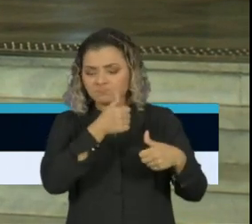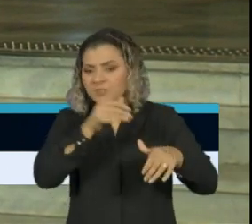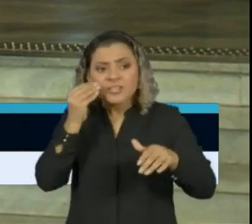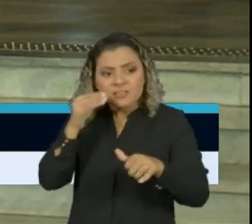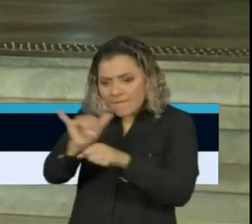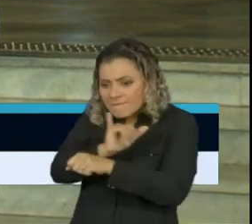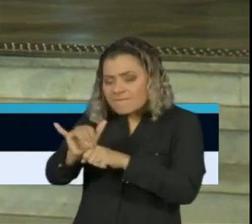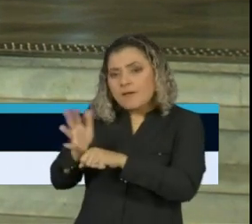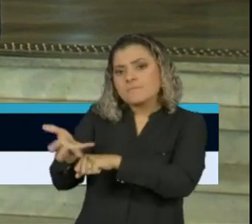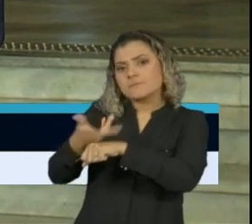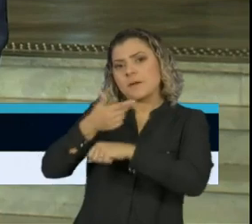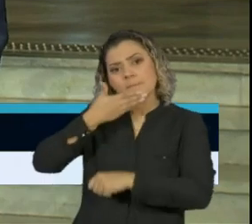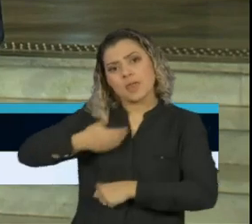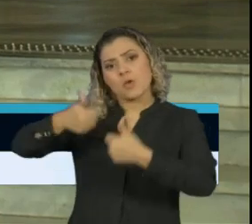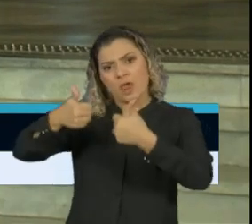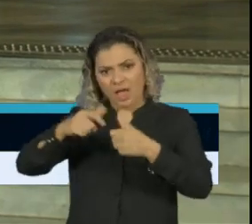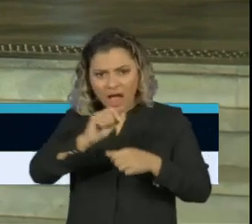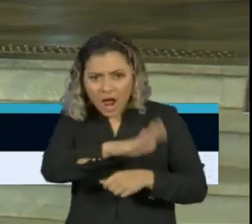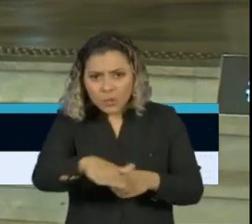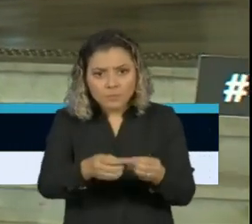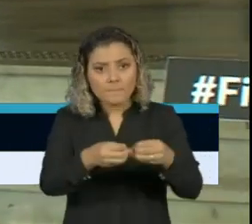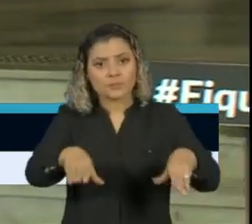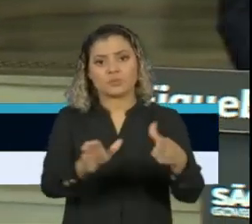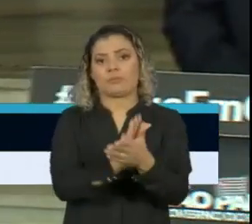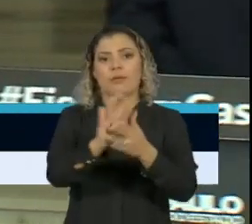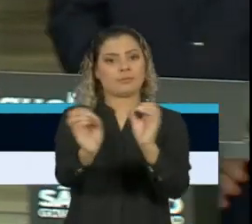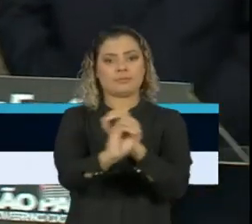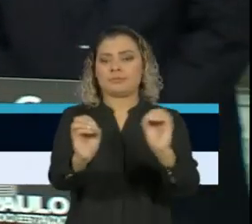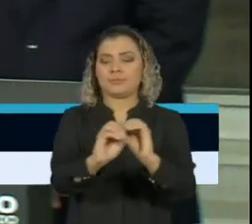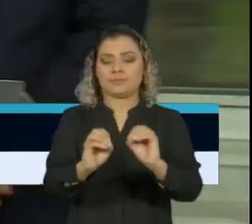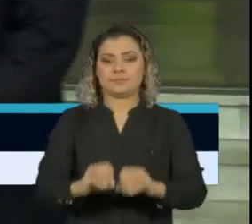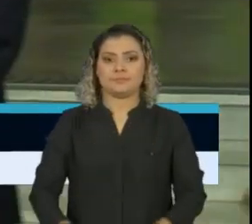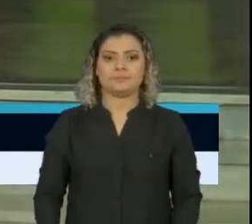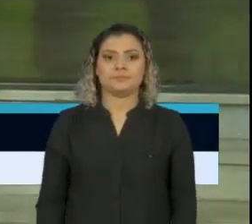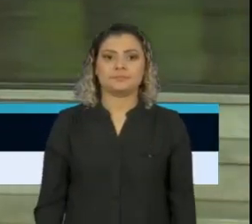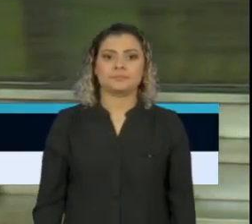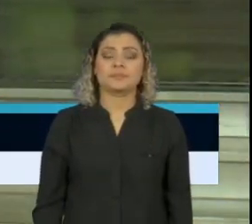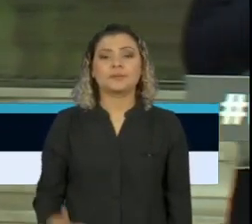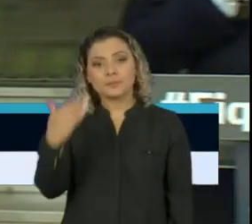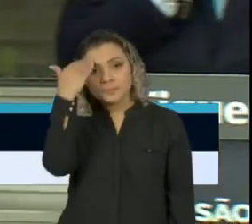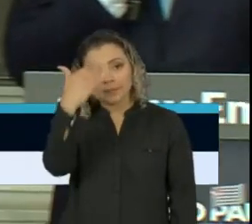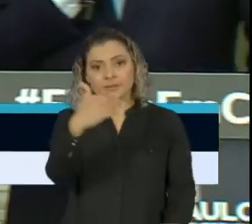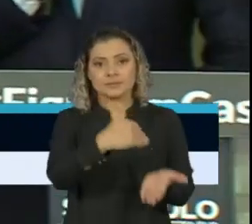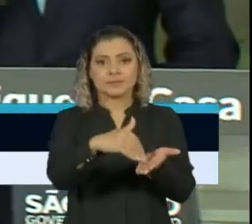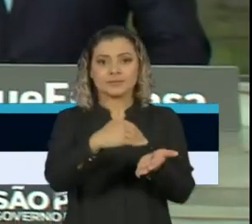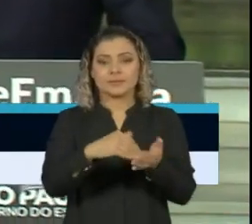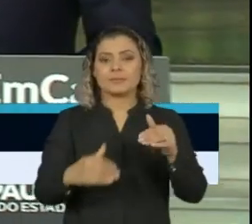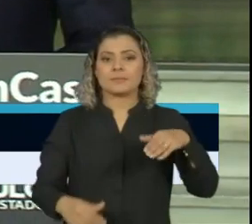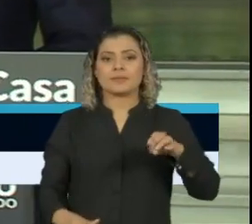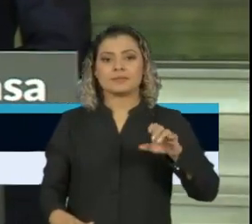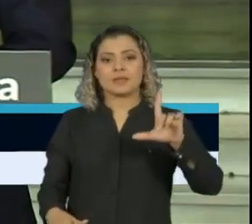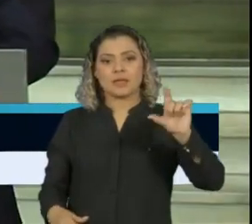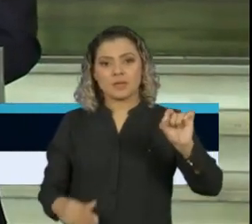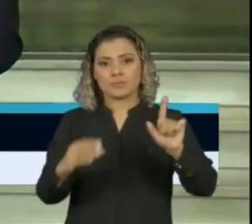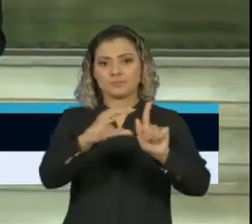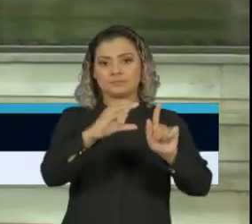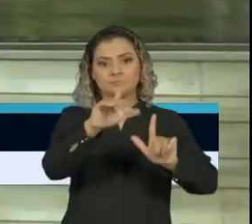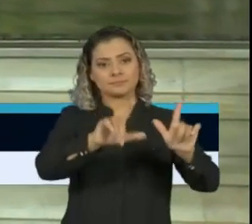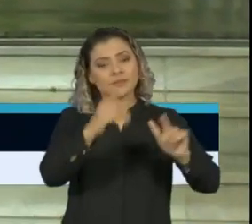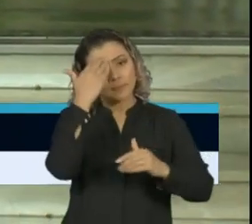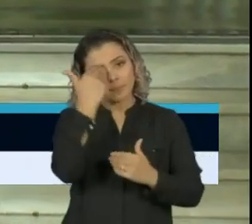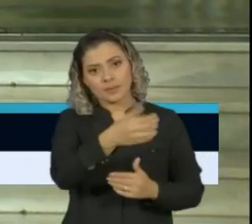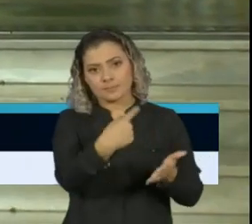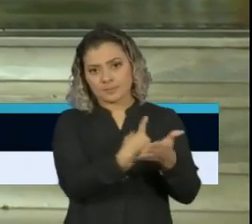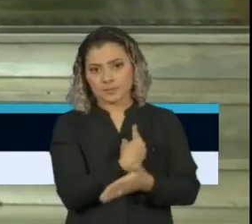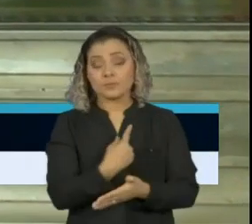processo, mas nenhum estudante ficará para trás. Obrigado, secretário Rocieli Soares. Marcelo Bossédio, da TV Gazeta, obrigado pela sua